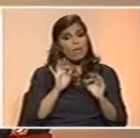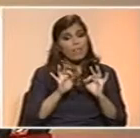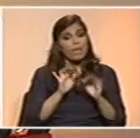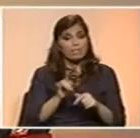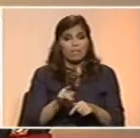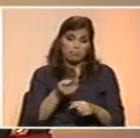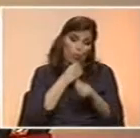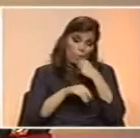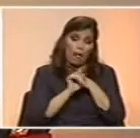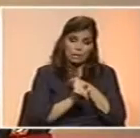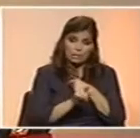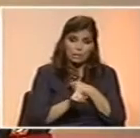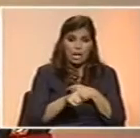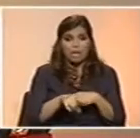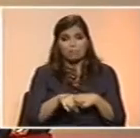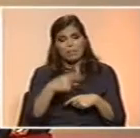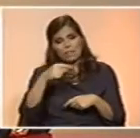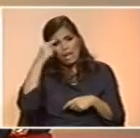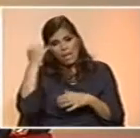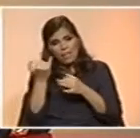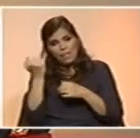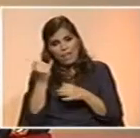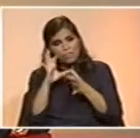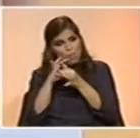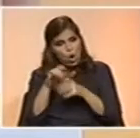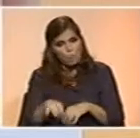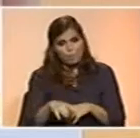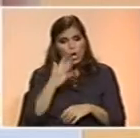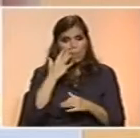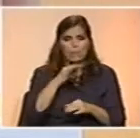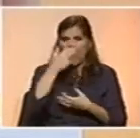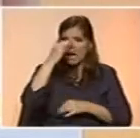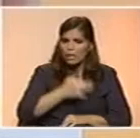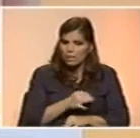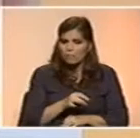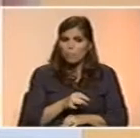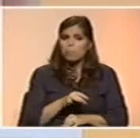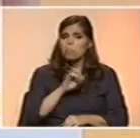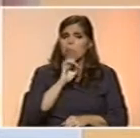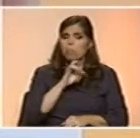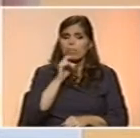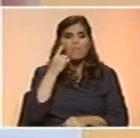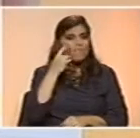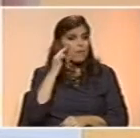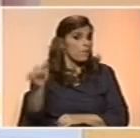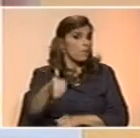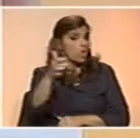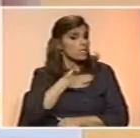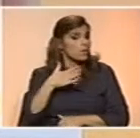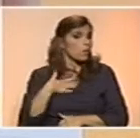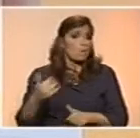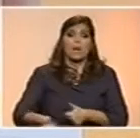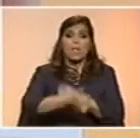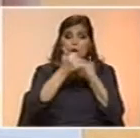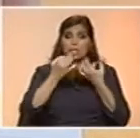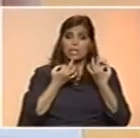Geralmente, tem a ver com o facto de acreditarem que podem viver melhor, ter mais saúde, cuidar melhor